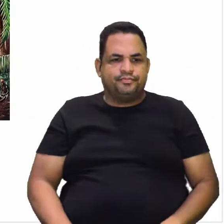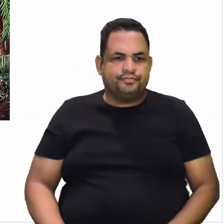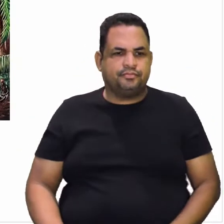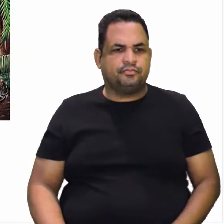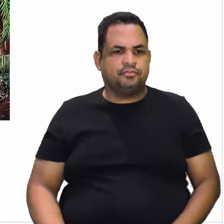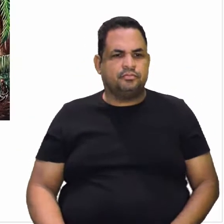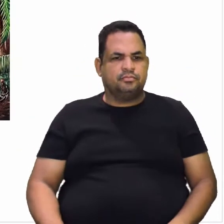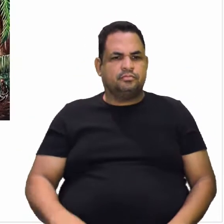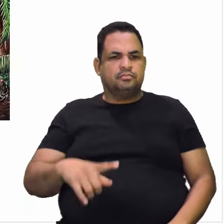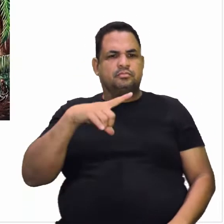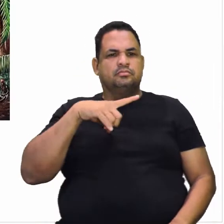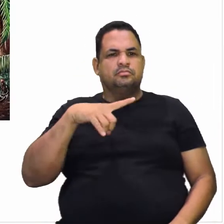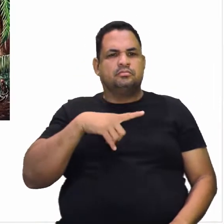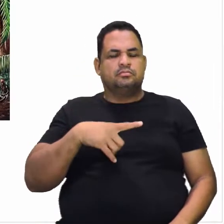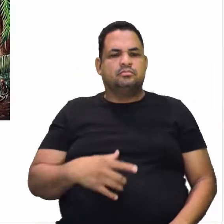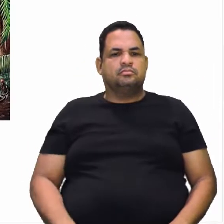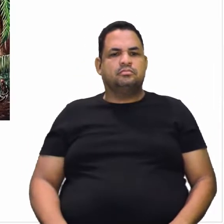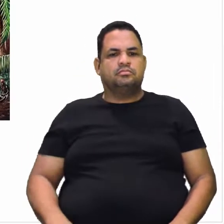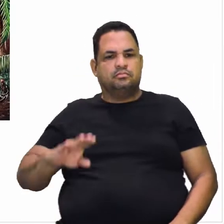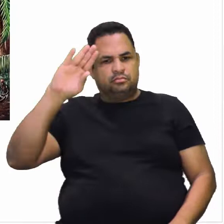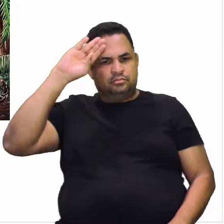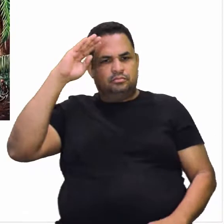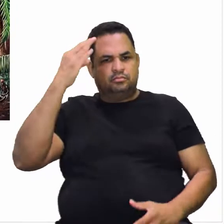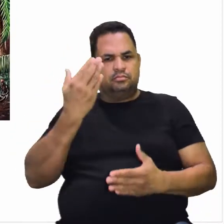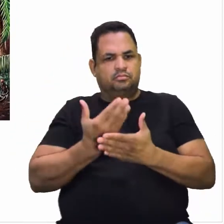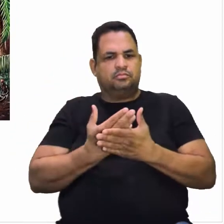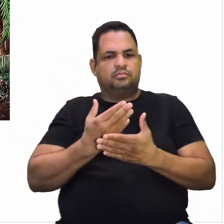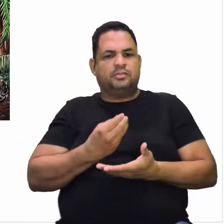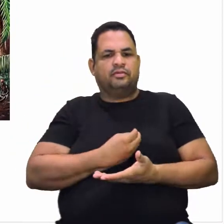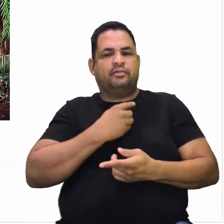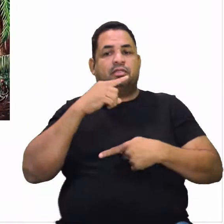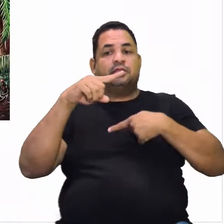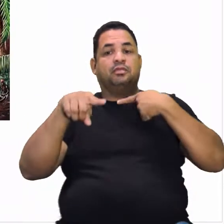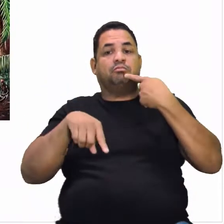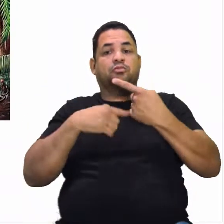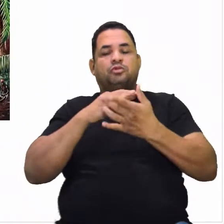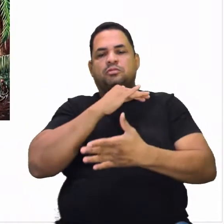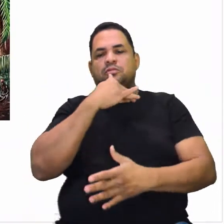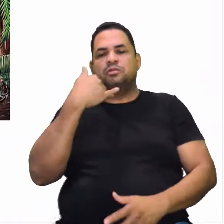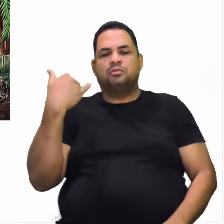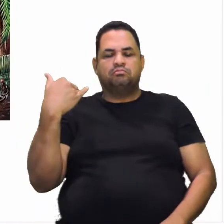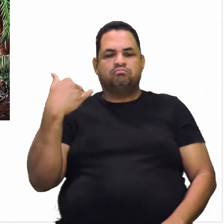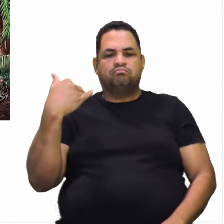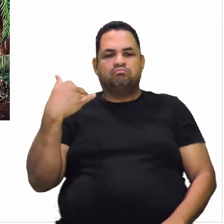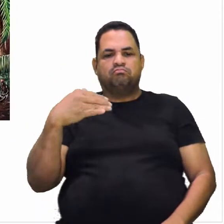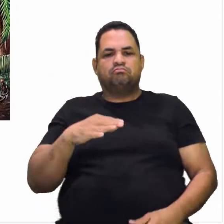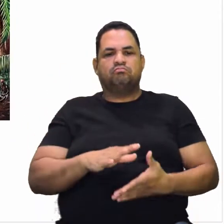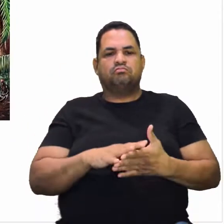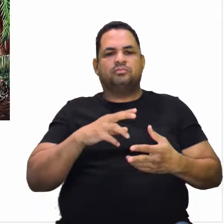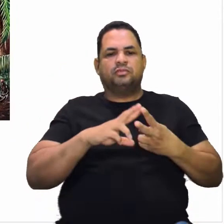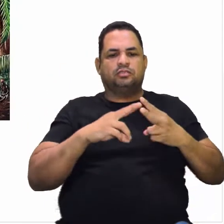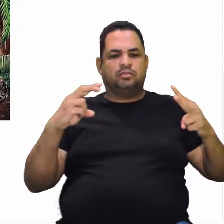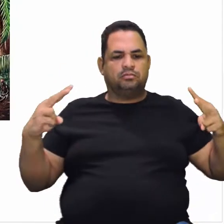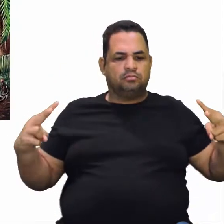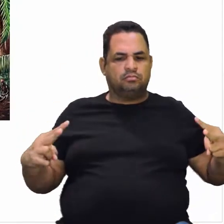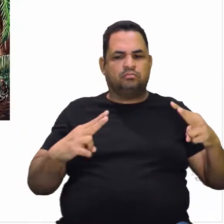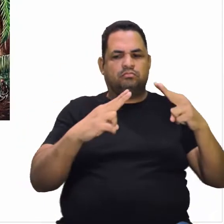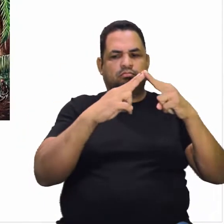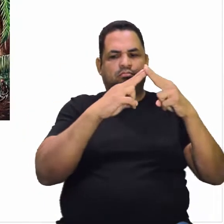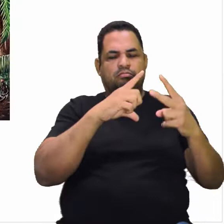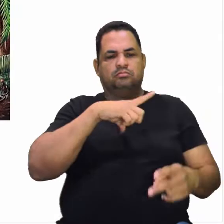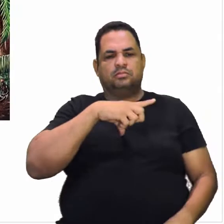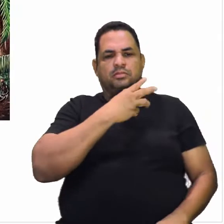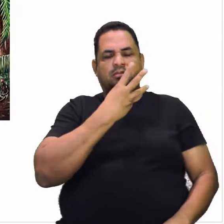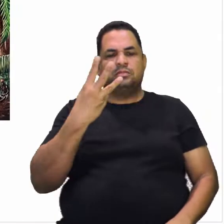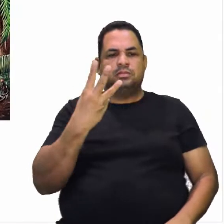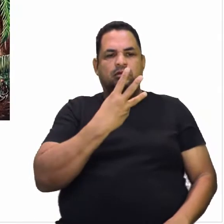que acreditava na vida após a morte, então ela tinha várias pirâmides. Lembrando, nós conhecemos 3 pirâmides,